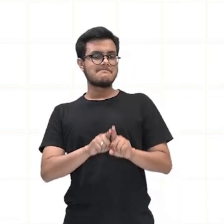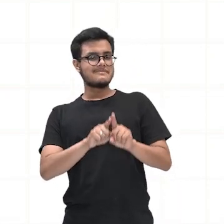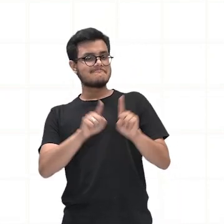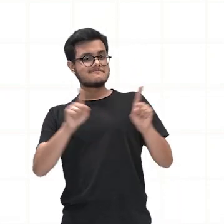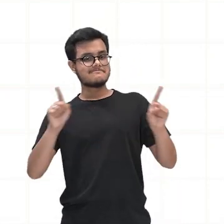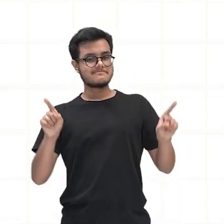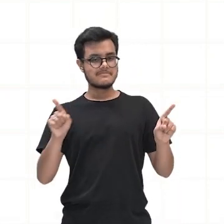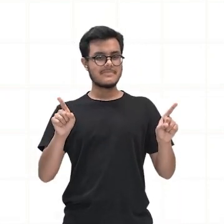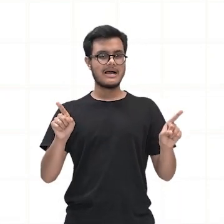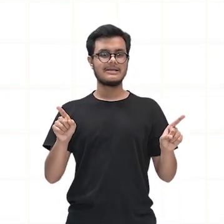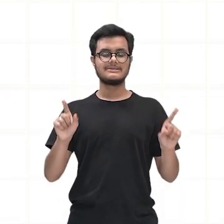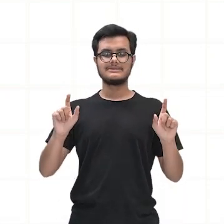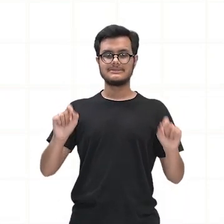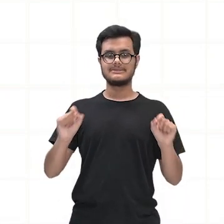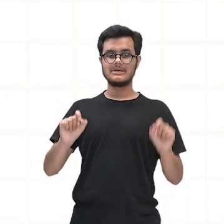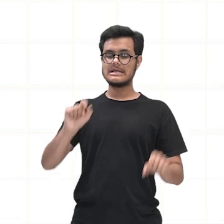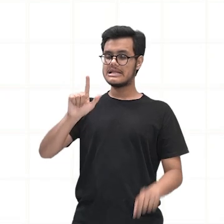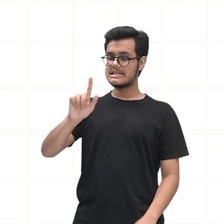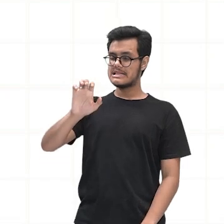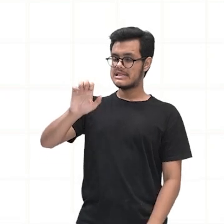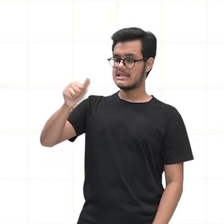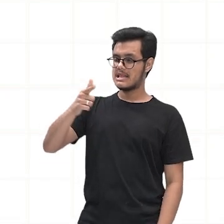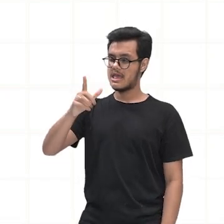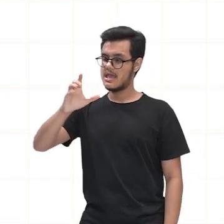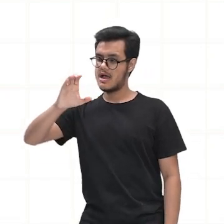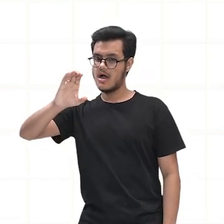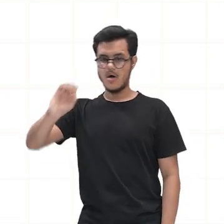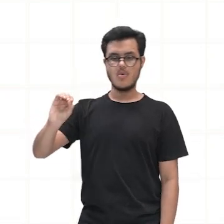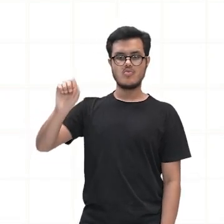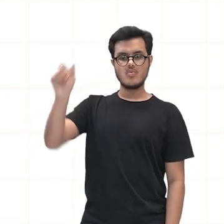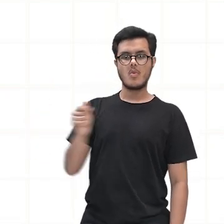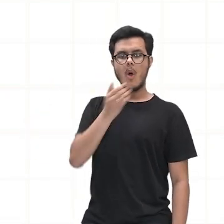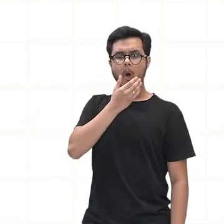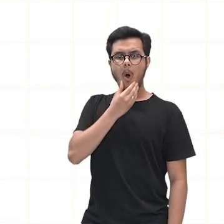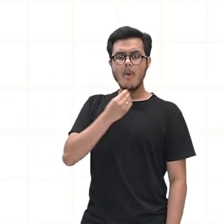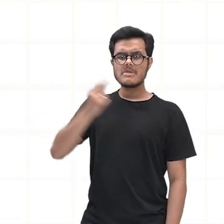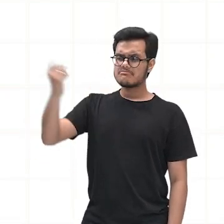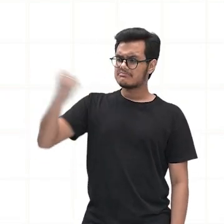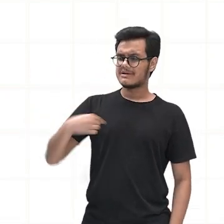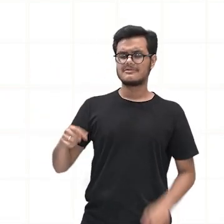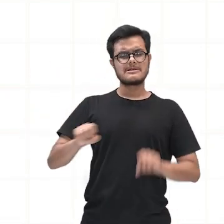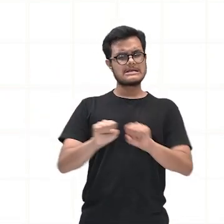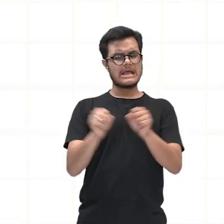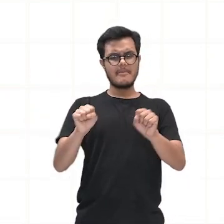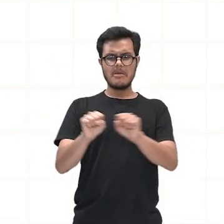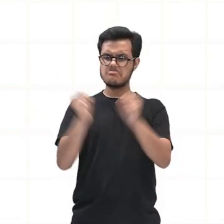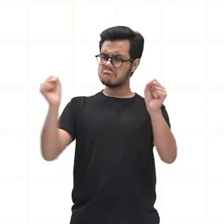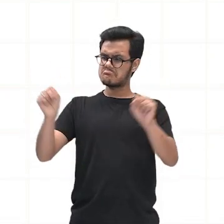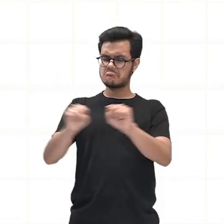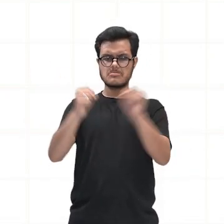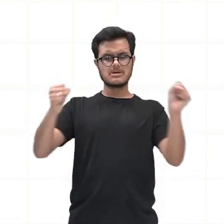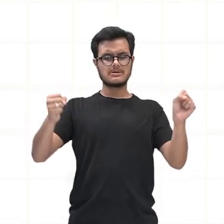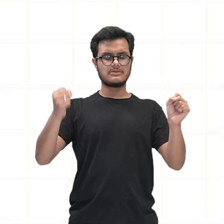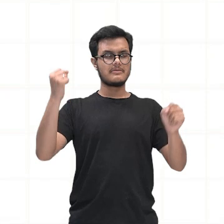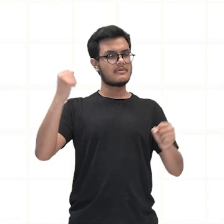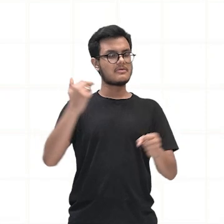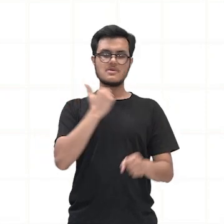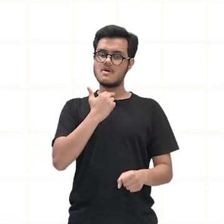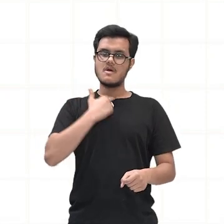das imagens religiosas, né? Desses ícones. E o que é que o imperador faz? Manda destruir tudo e